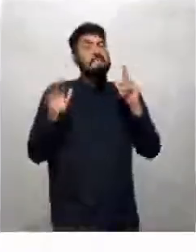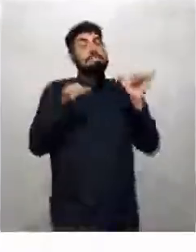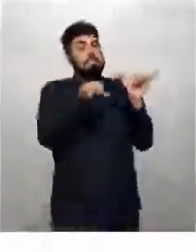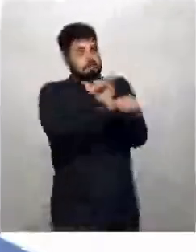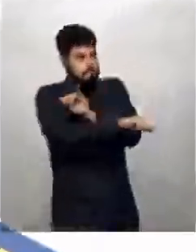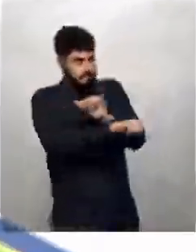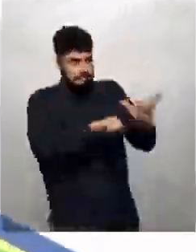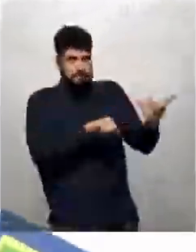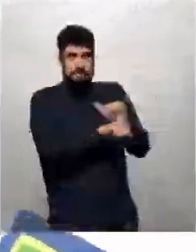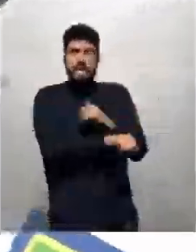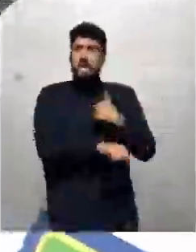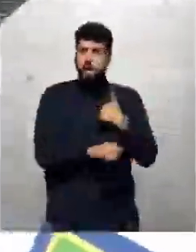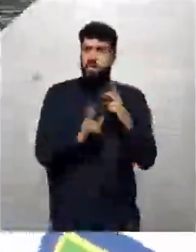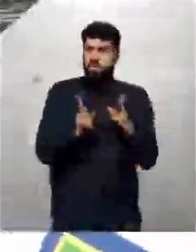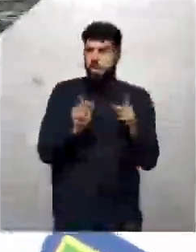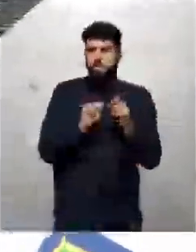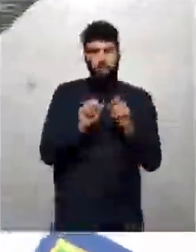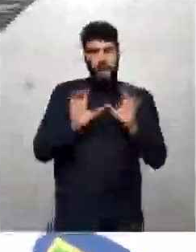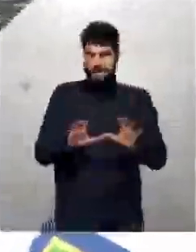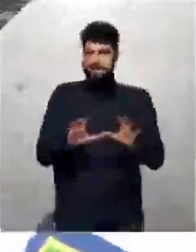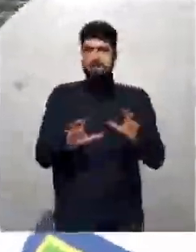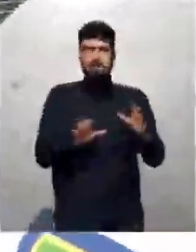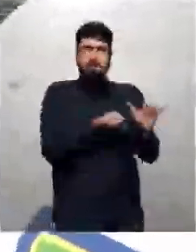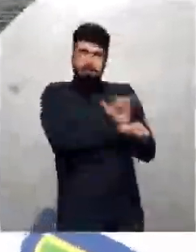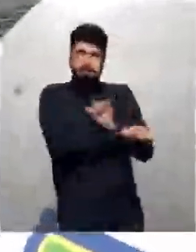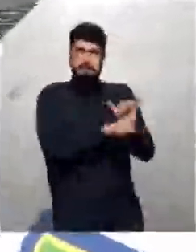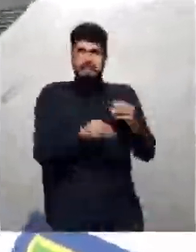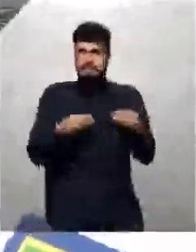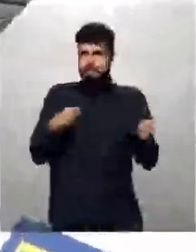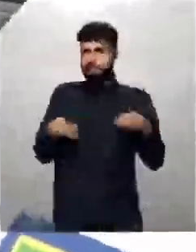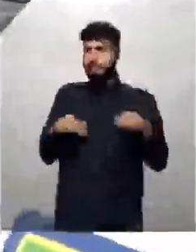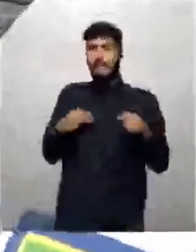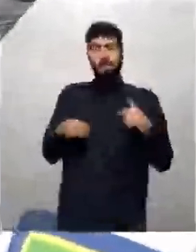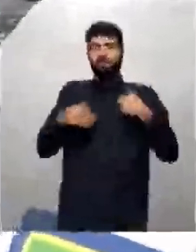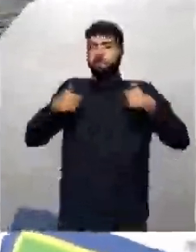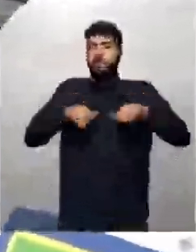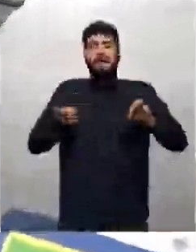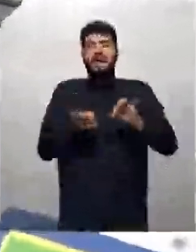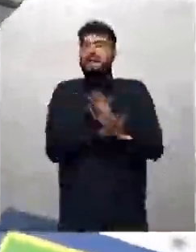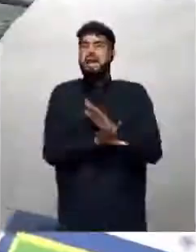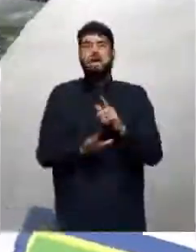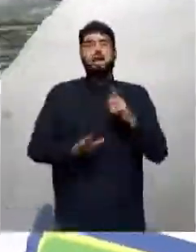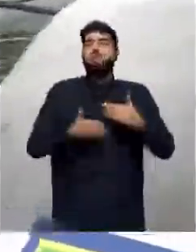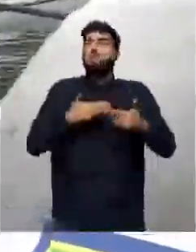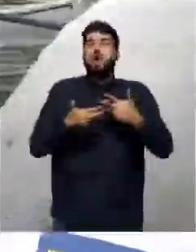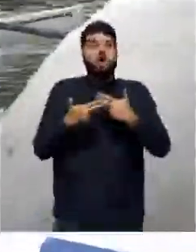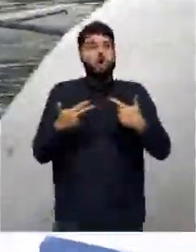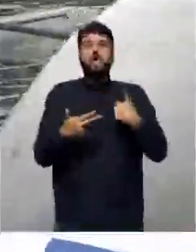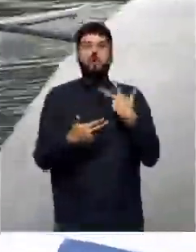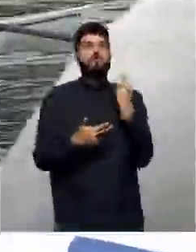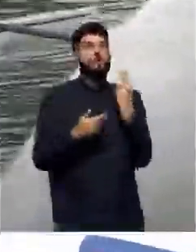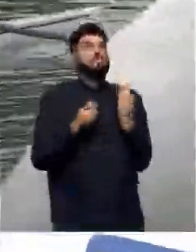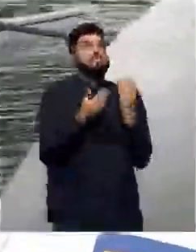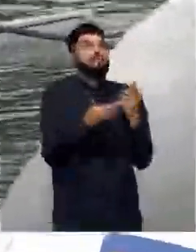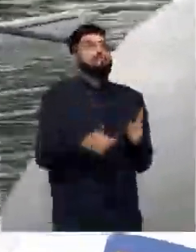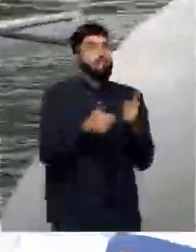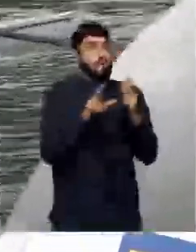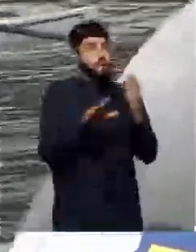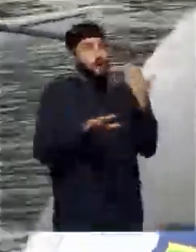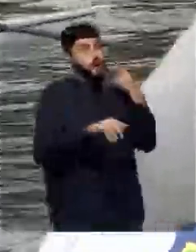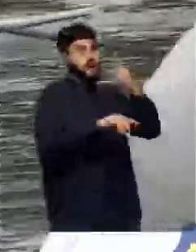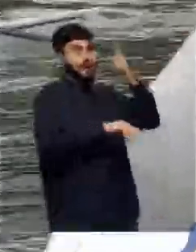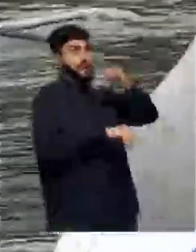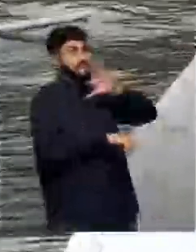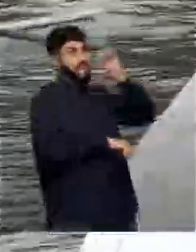sempre tentei lidar muito bem com isso então eu tô preparado para qualquer coisa eu sei que eu vou sempre dar o meu melhor assim como foi